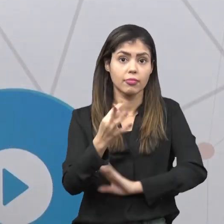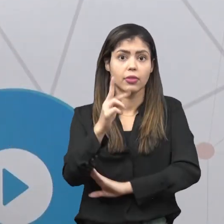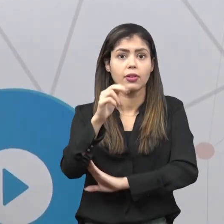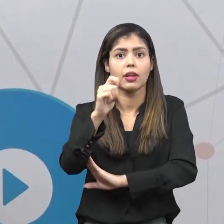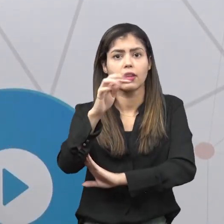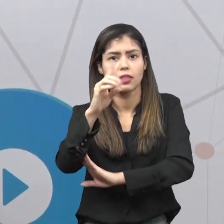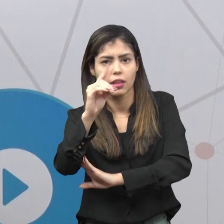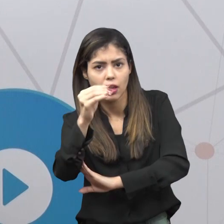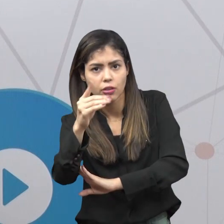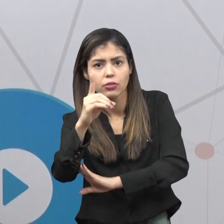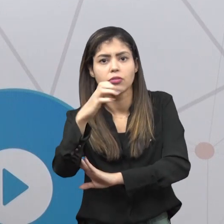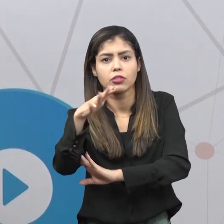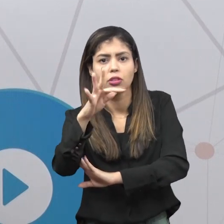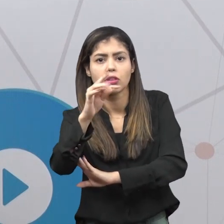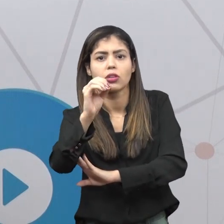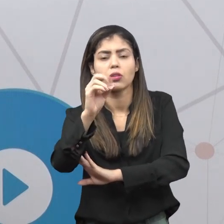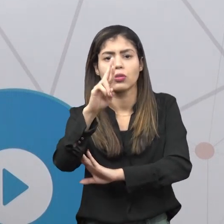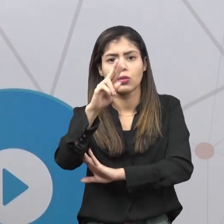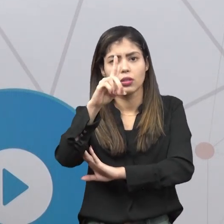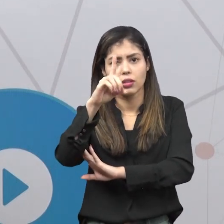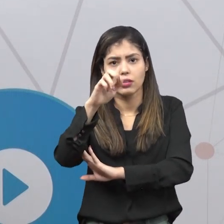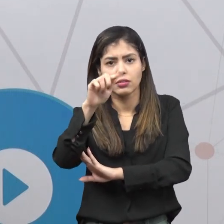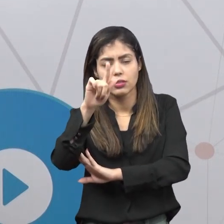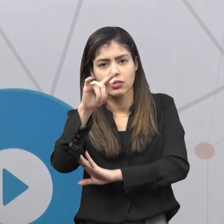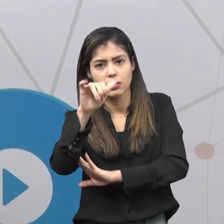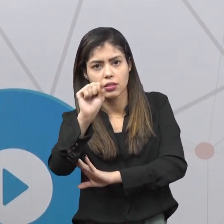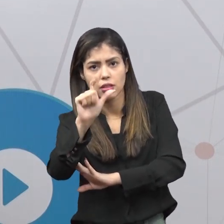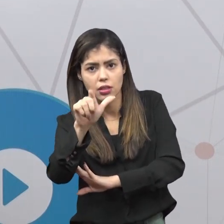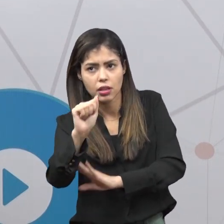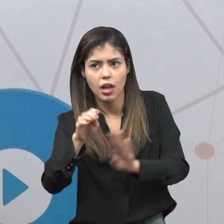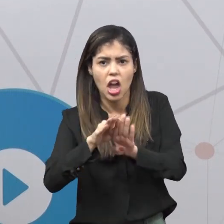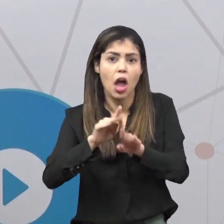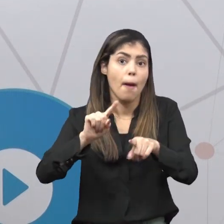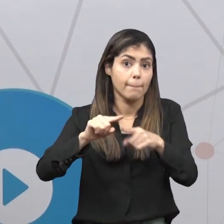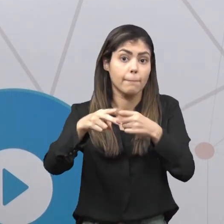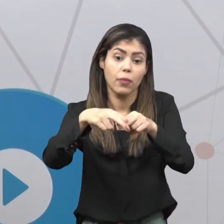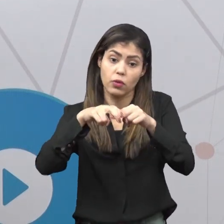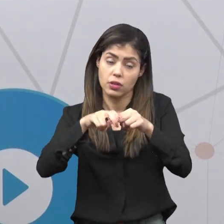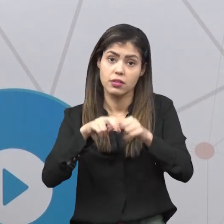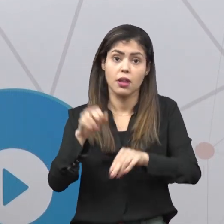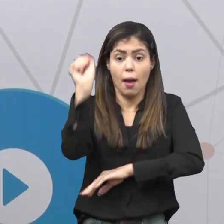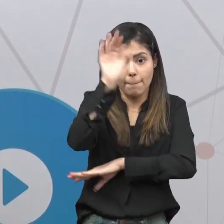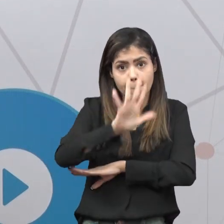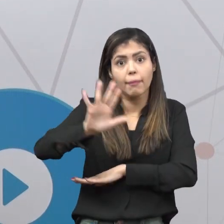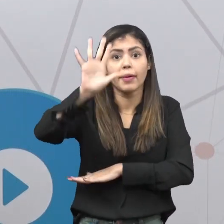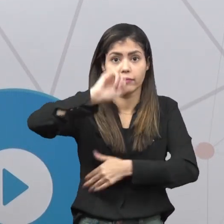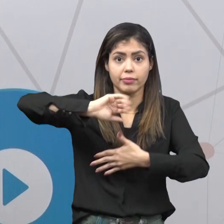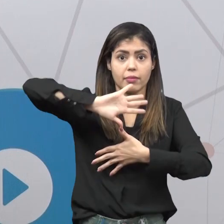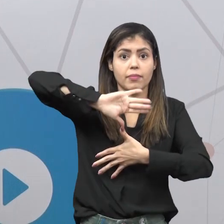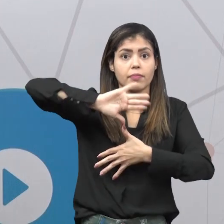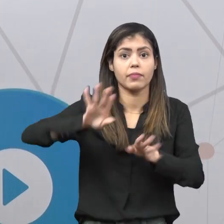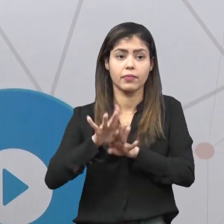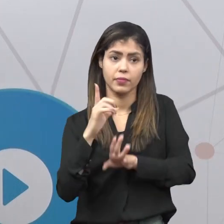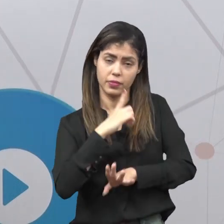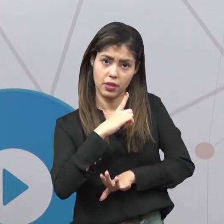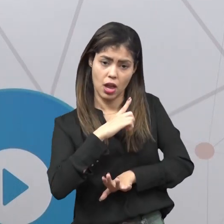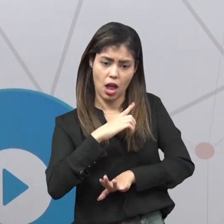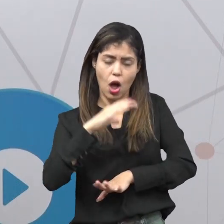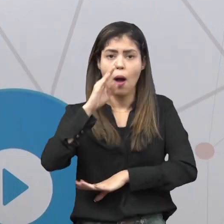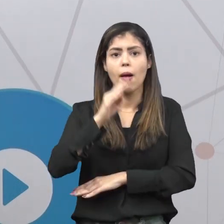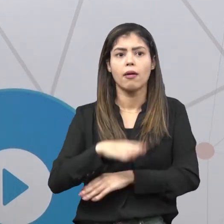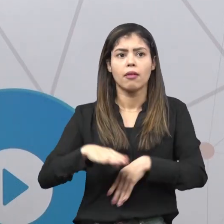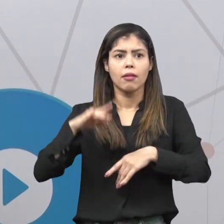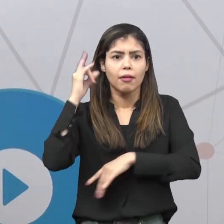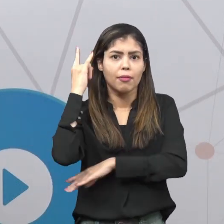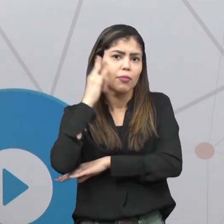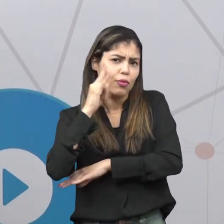eles contrabandeavam, né? Principalmente aí por conta da América Latina, né? Bolívia e Peru, a